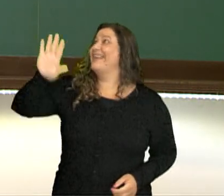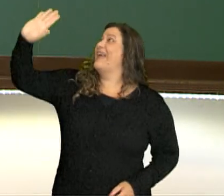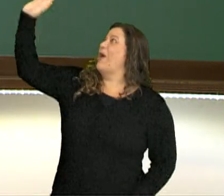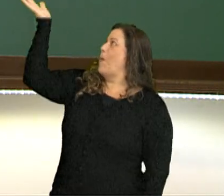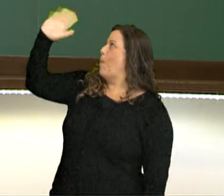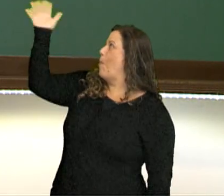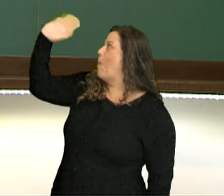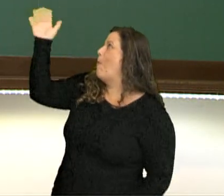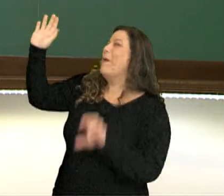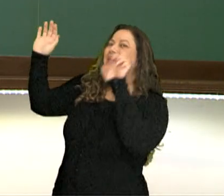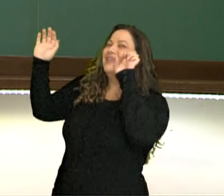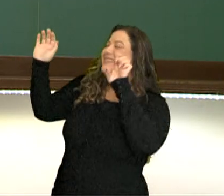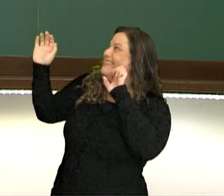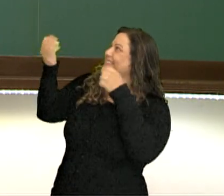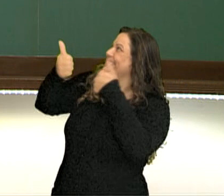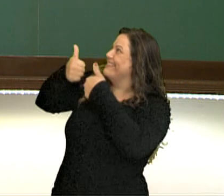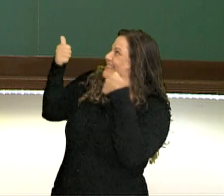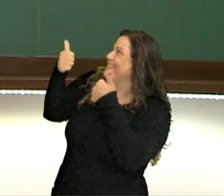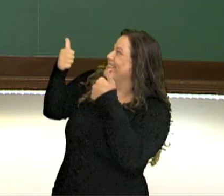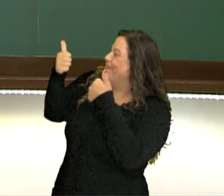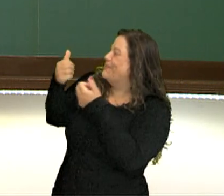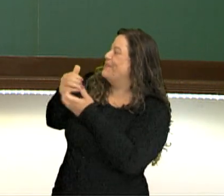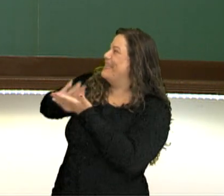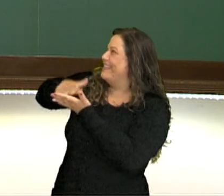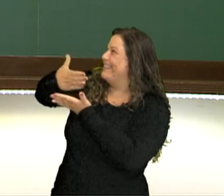tudo bem? Como é que está a nossa querida intérprete?